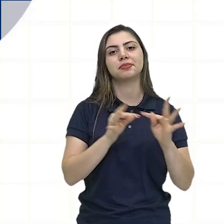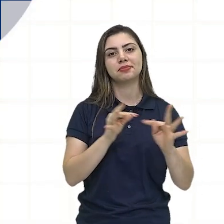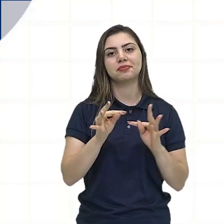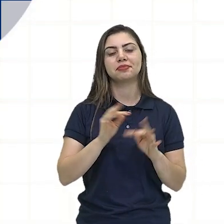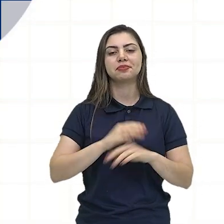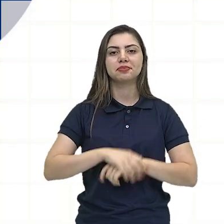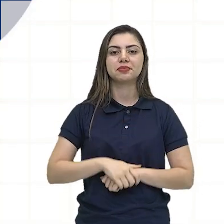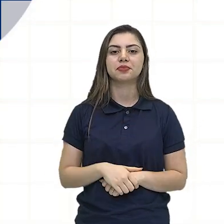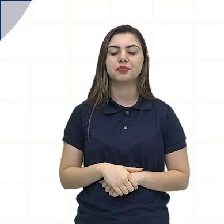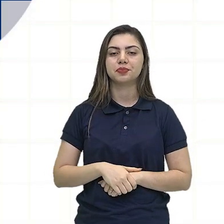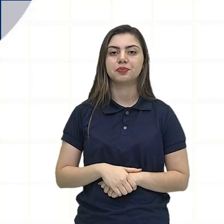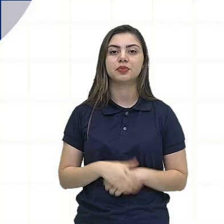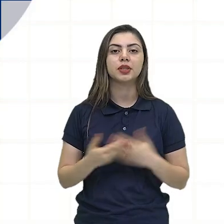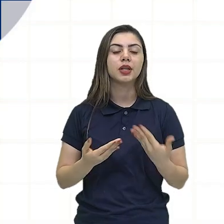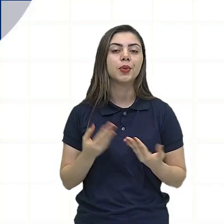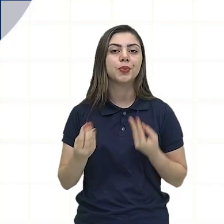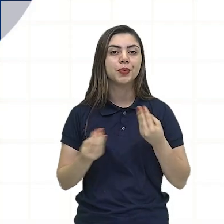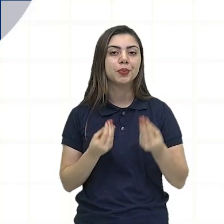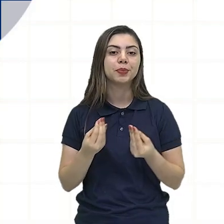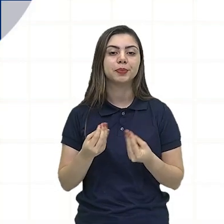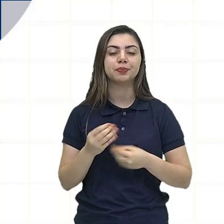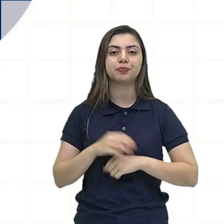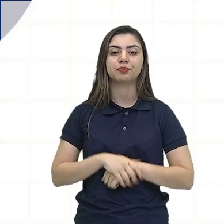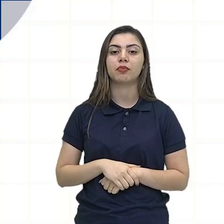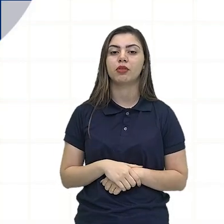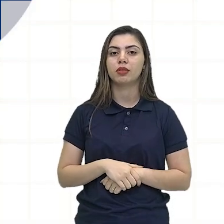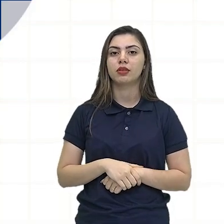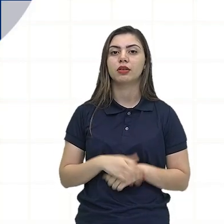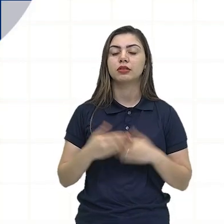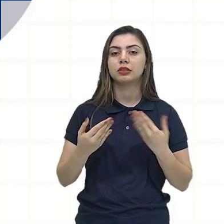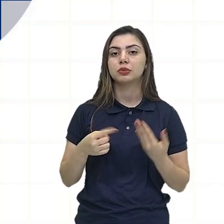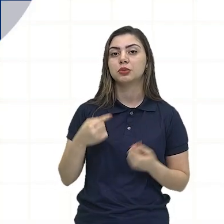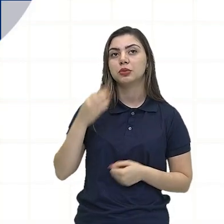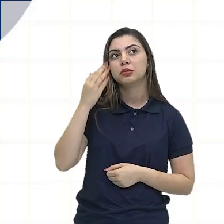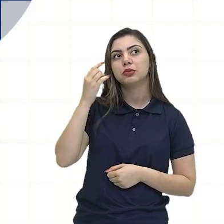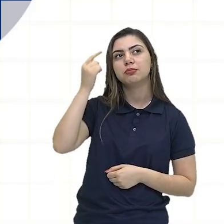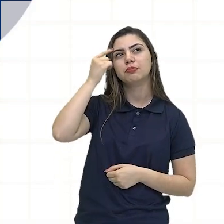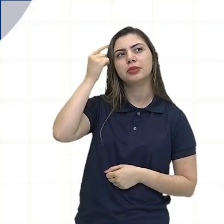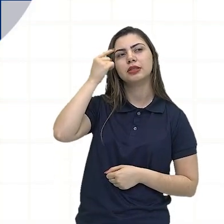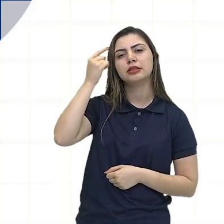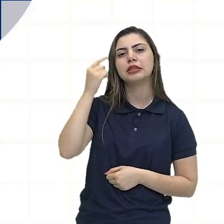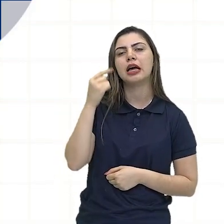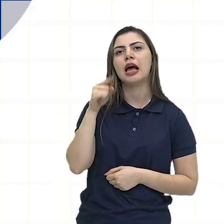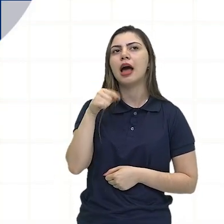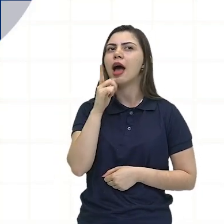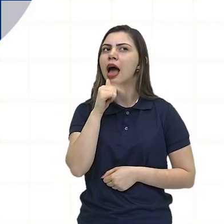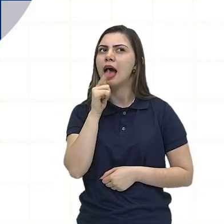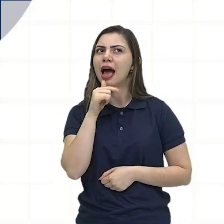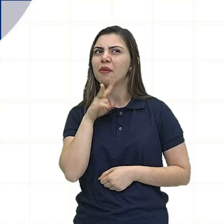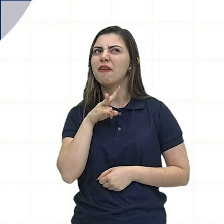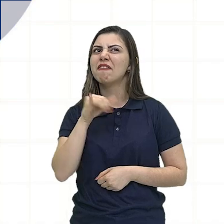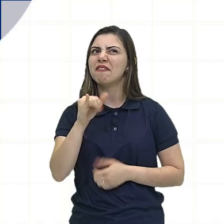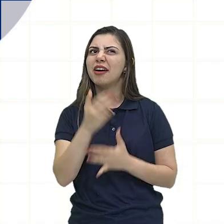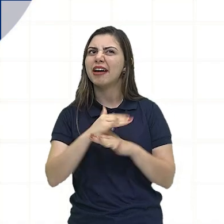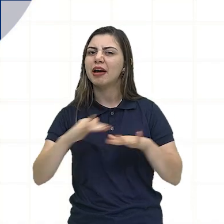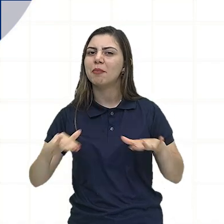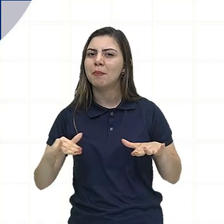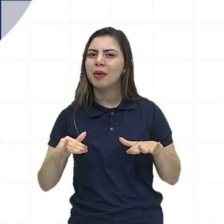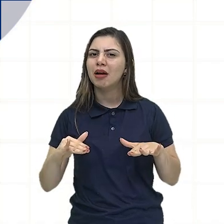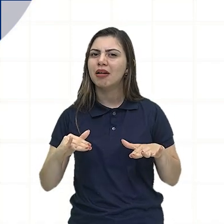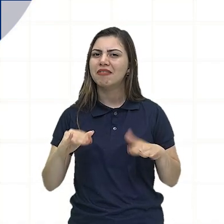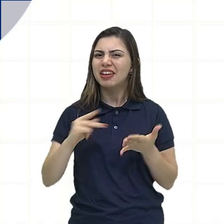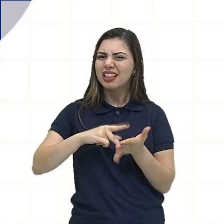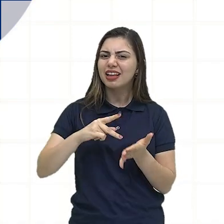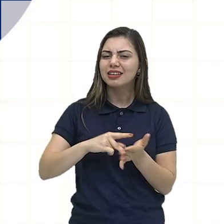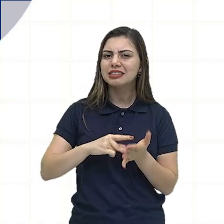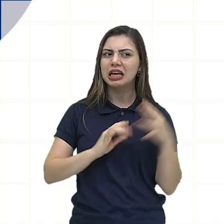ainda. Então, o que acontece? Quando a gente diz a água vai acabar, não é que o nosso planeta inteiro vai ficar sem água,